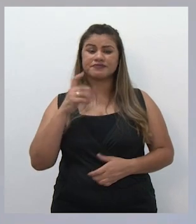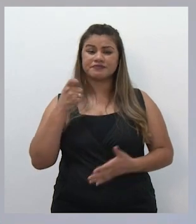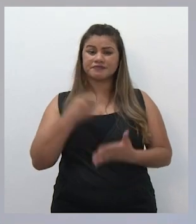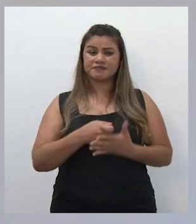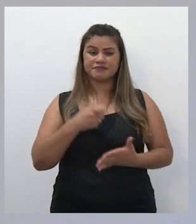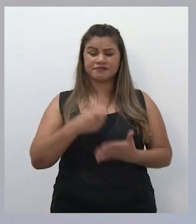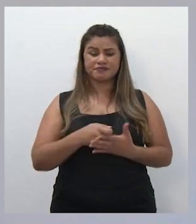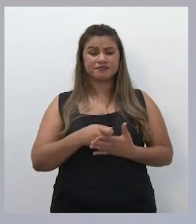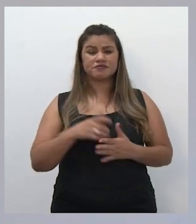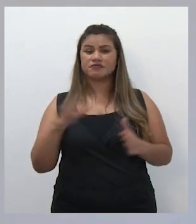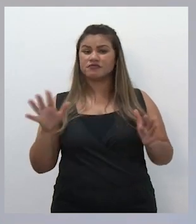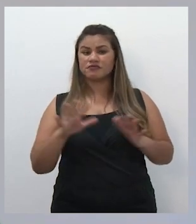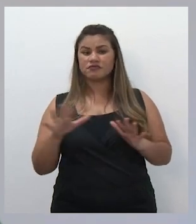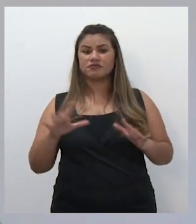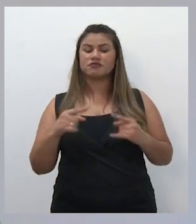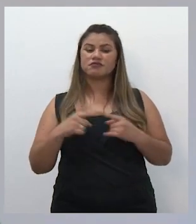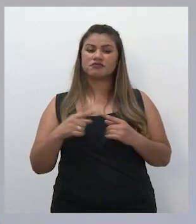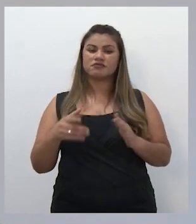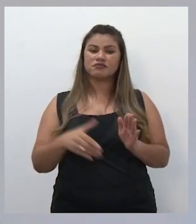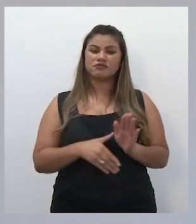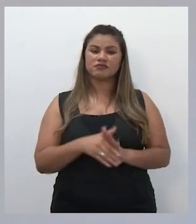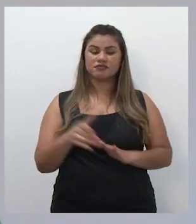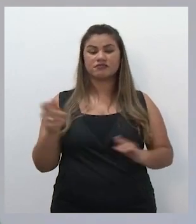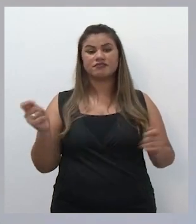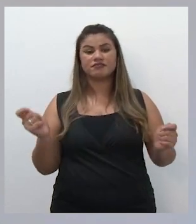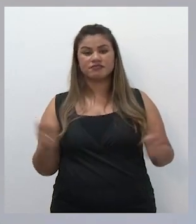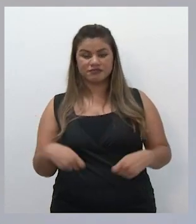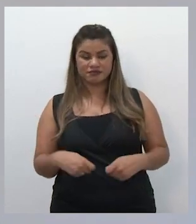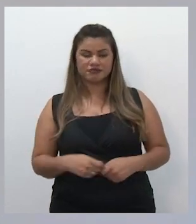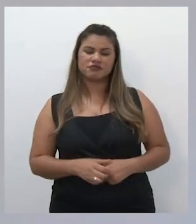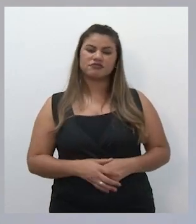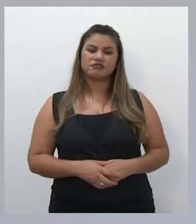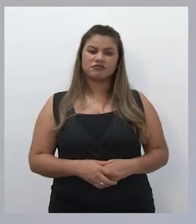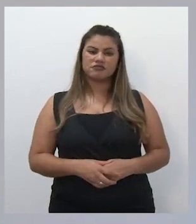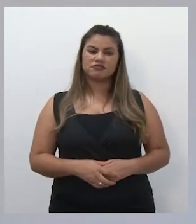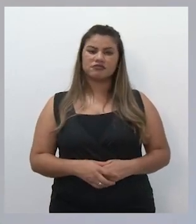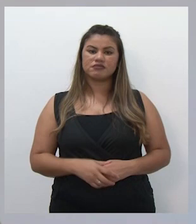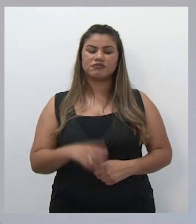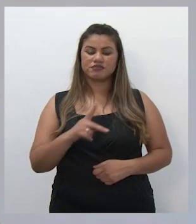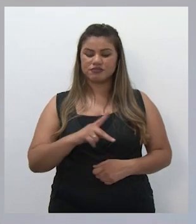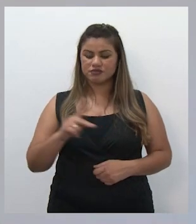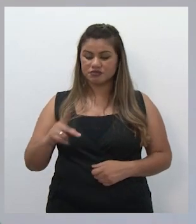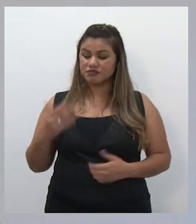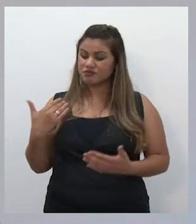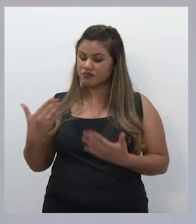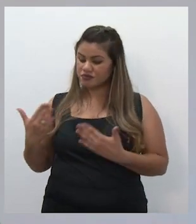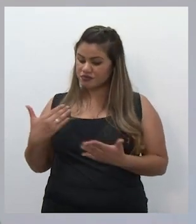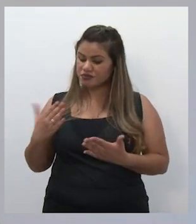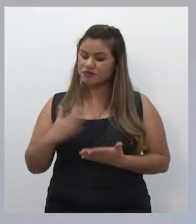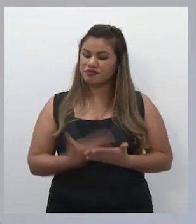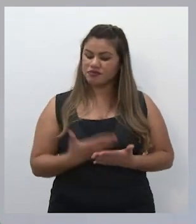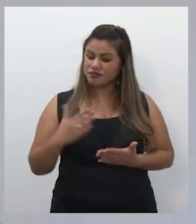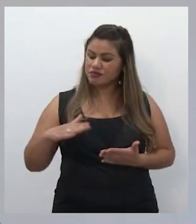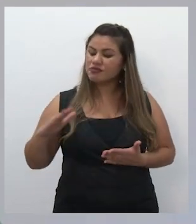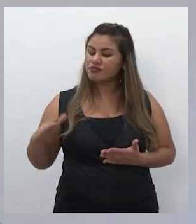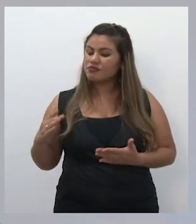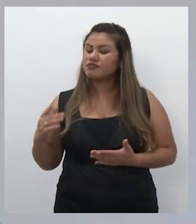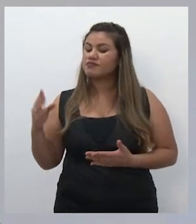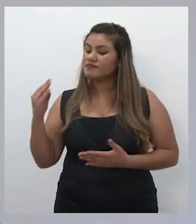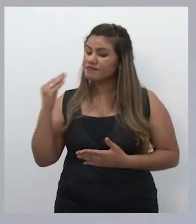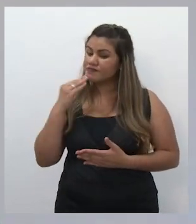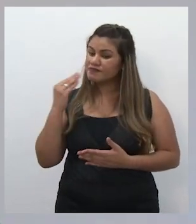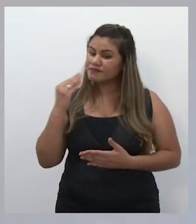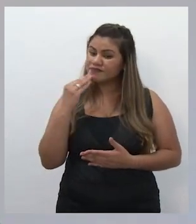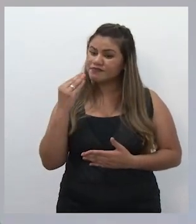para fazer, está dizendo que é uma possibilidade do professor conversar com os estudantes e aproveitar